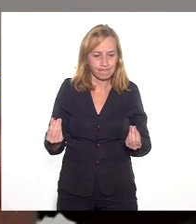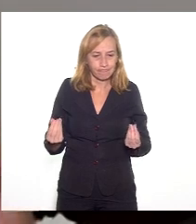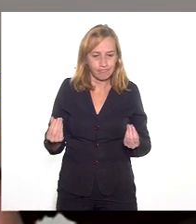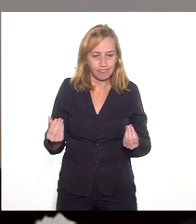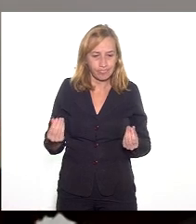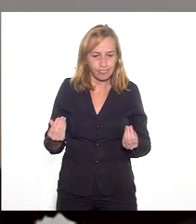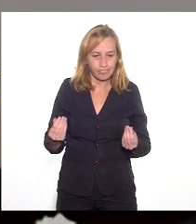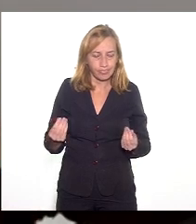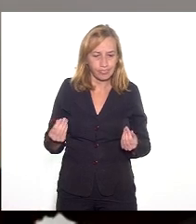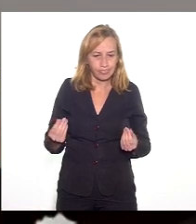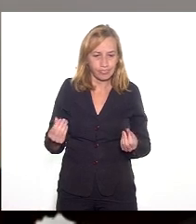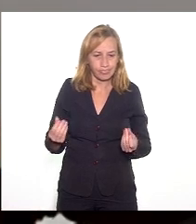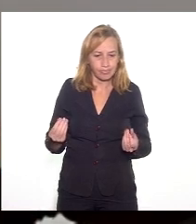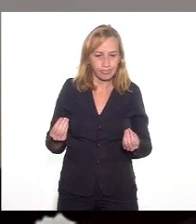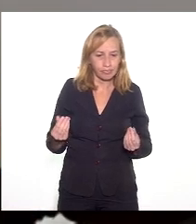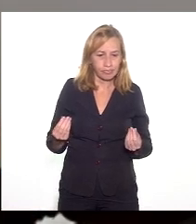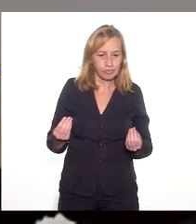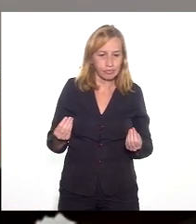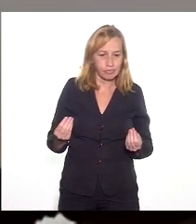gestual, né? Assim,